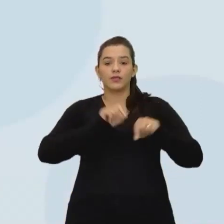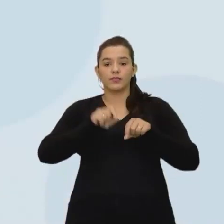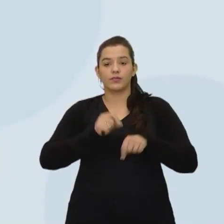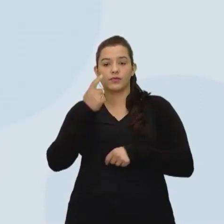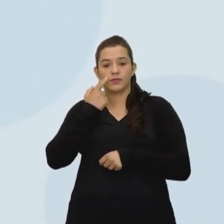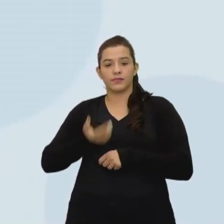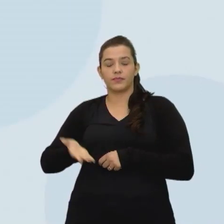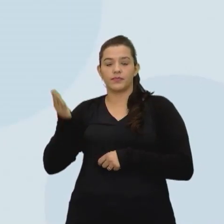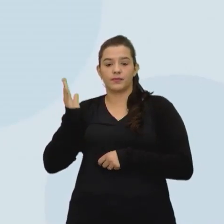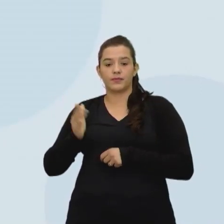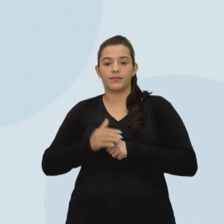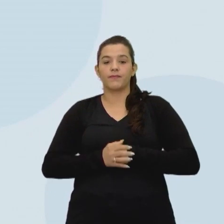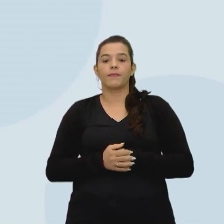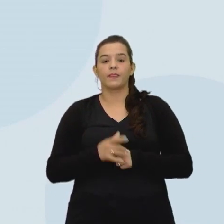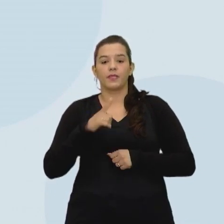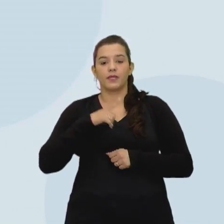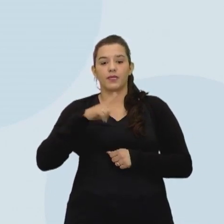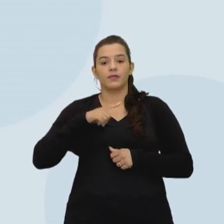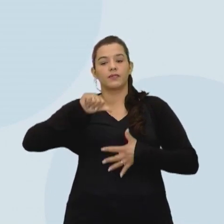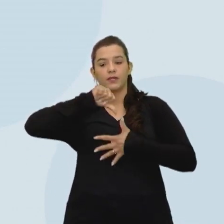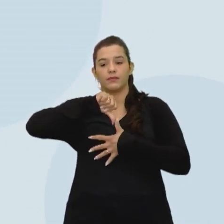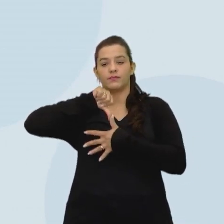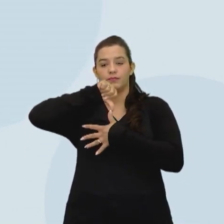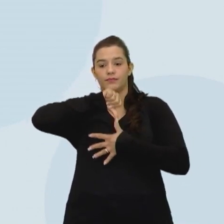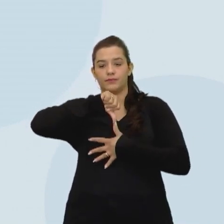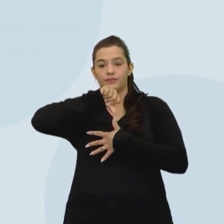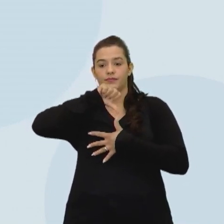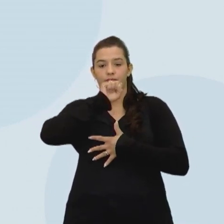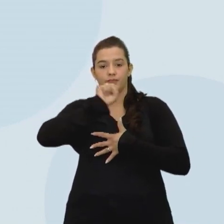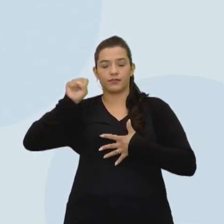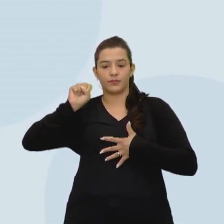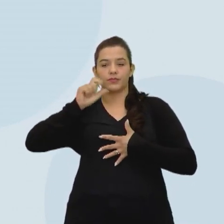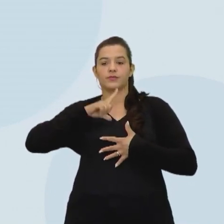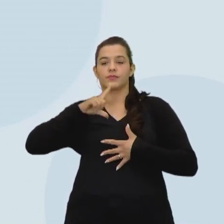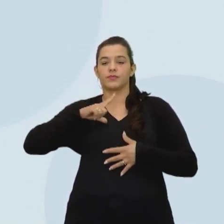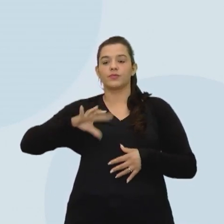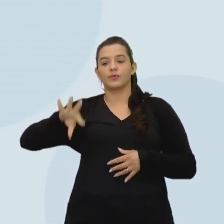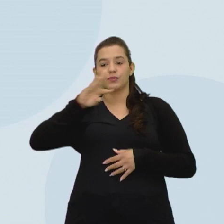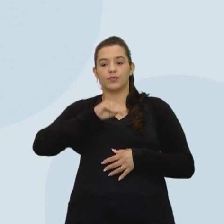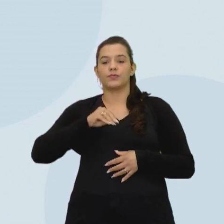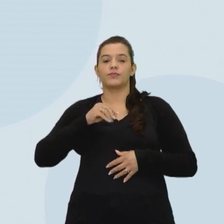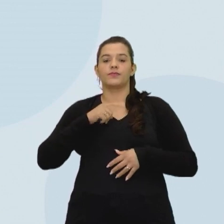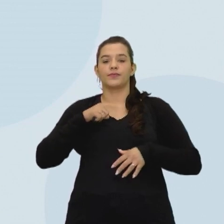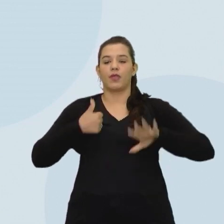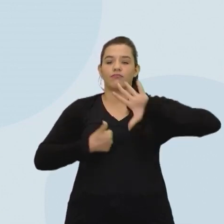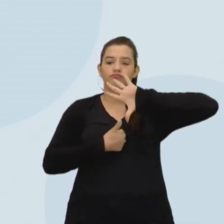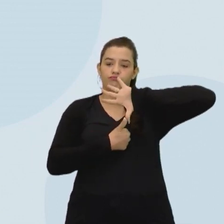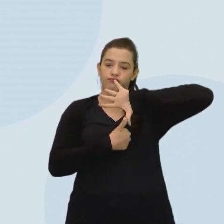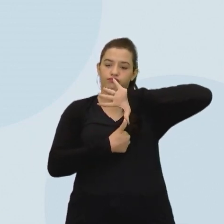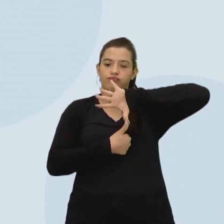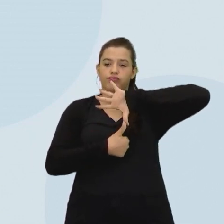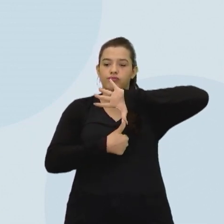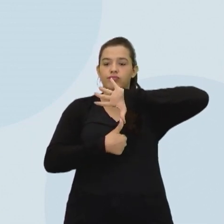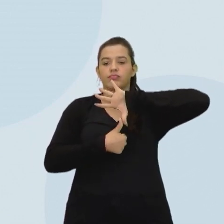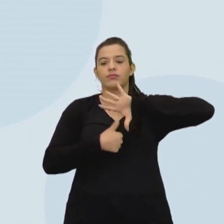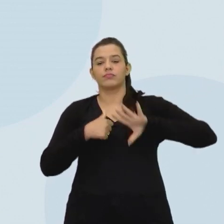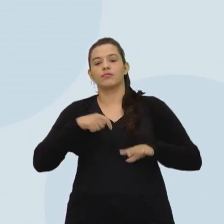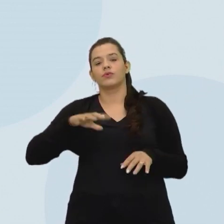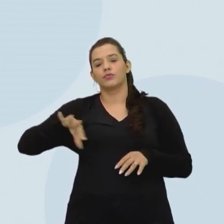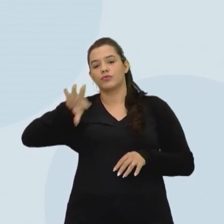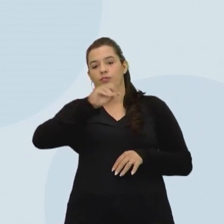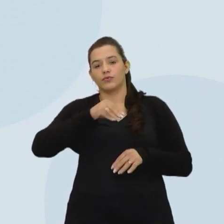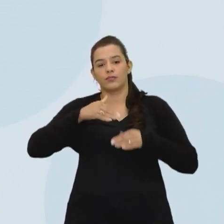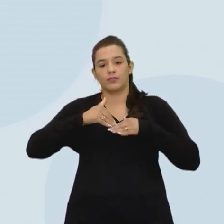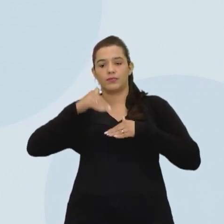dos Andes, na América do Sul, né, que tem lá o Monte Aconcagua, na Argentina, sendo o maior pico, né, a parte